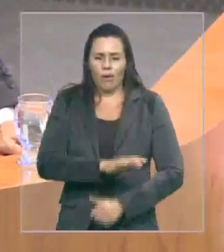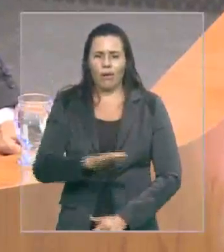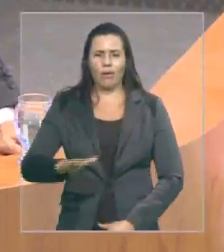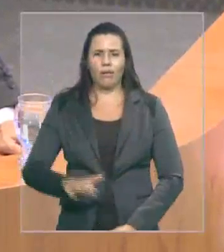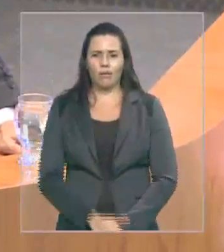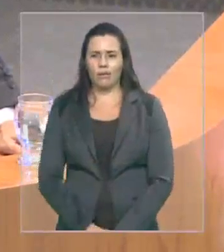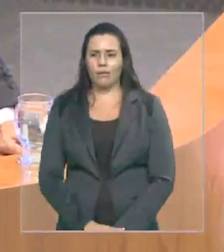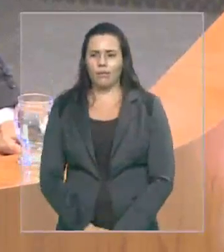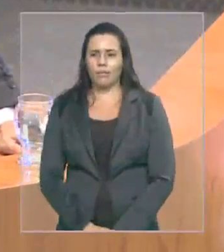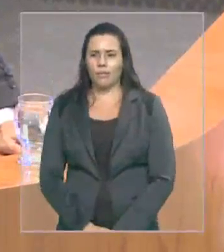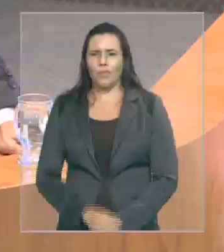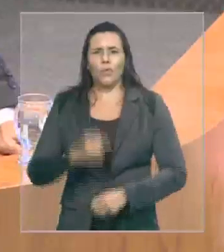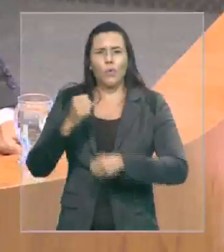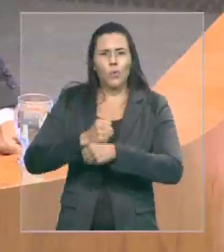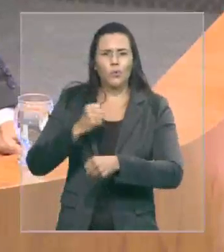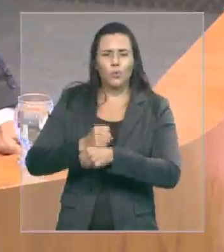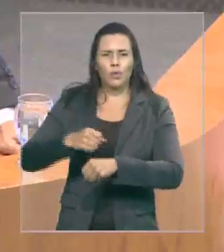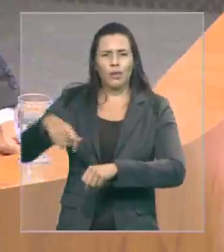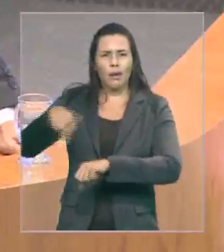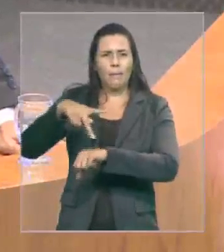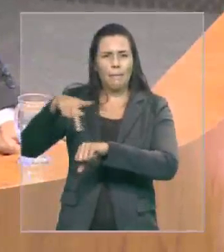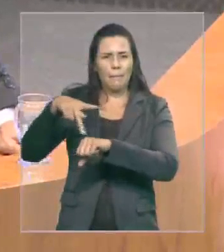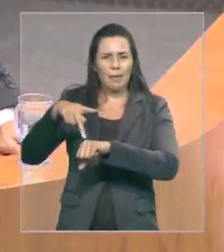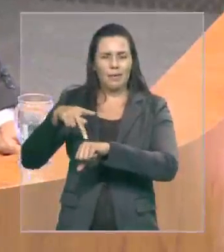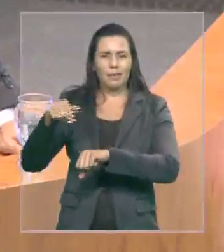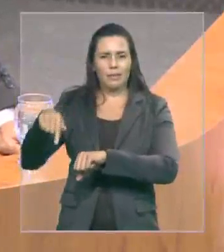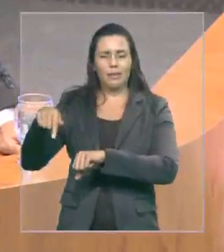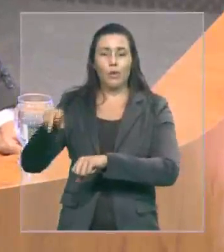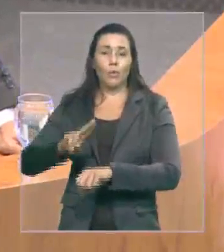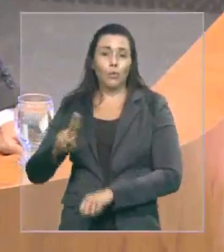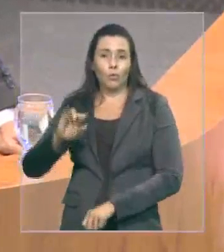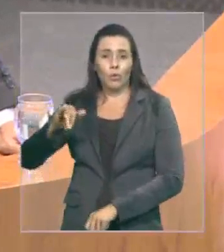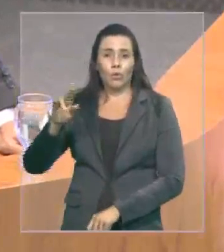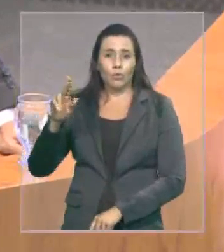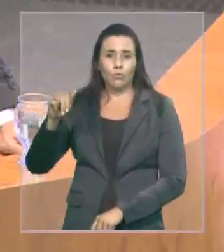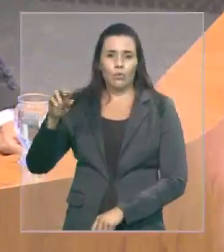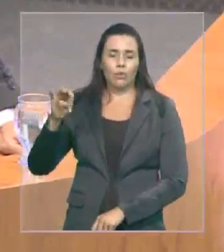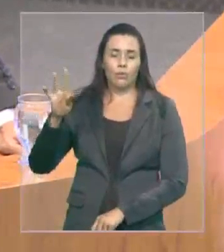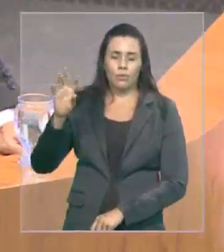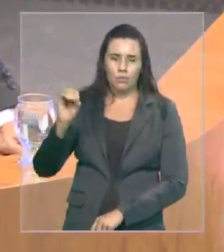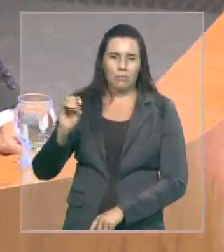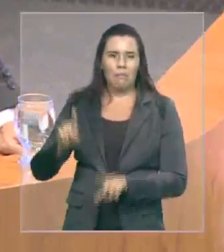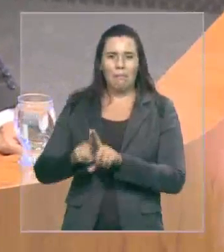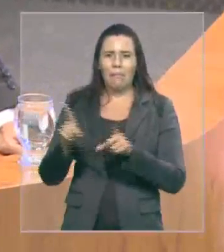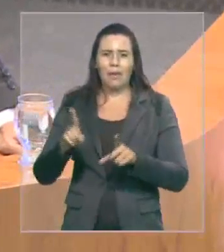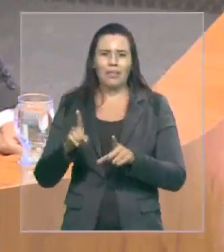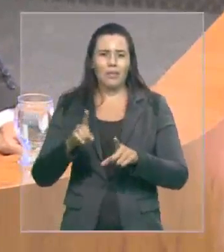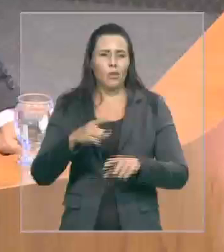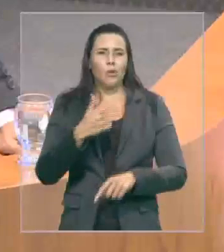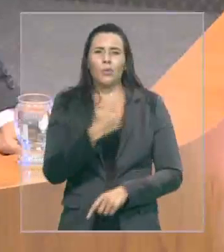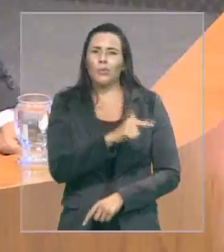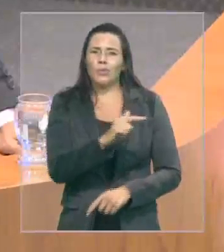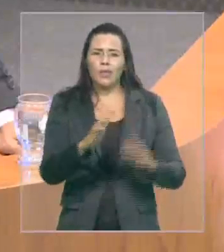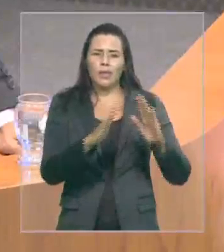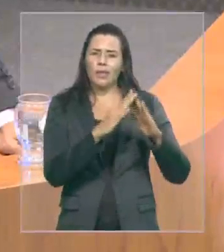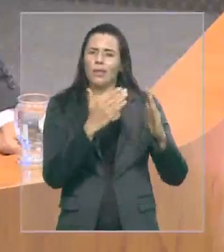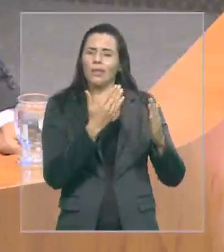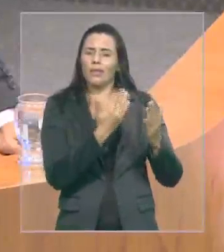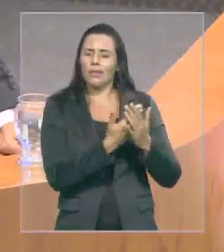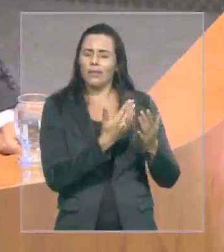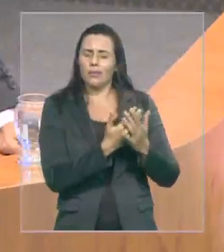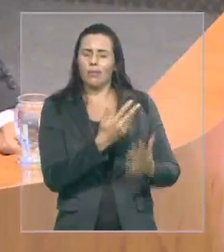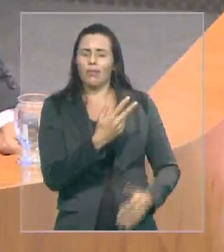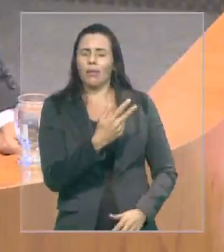do Jumento e não reformar a única creche. O prefeito Edivaldo prometeu durante a campanha 20. Não fui eu, foi ele.